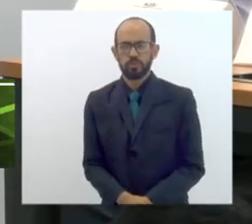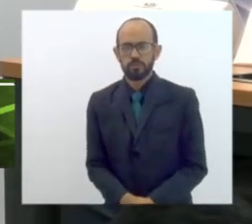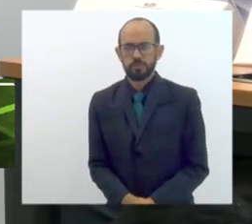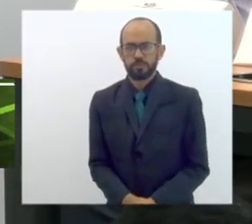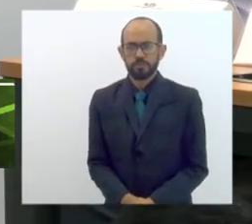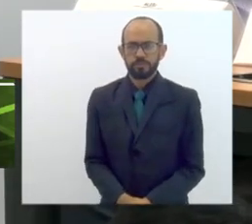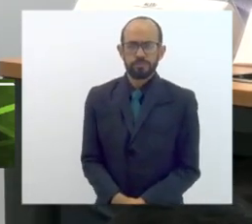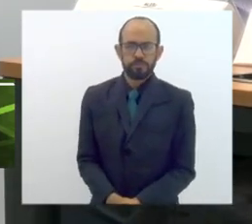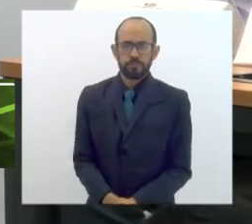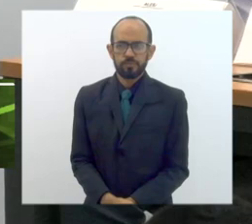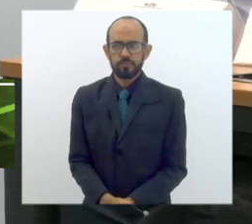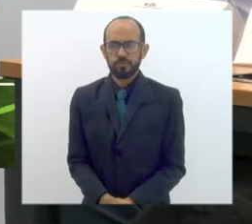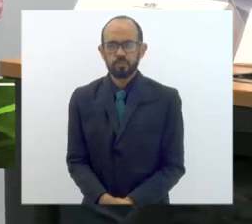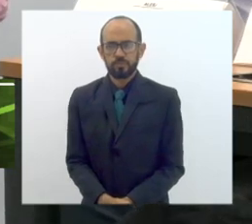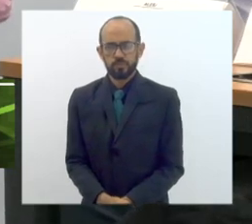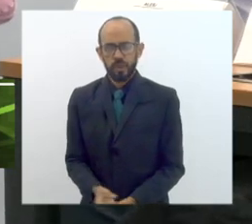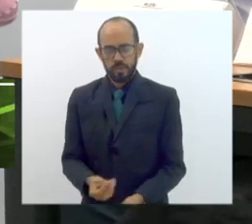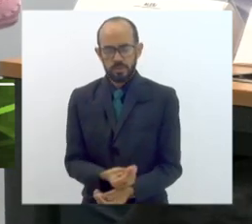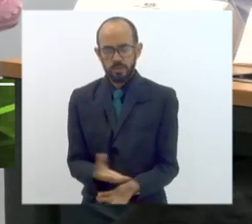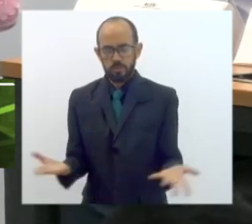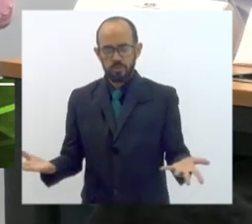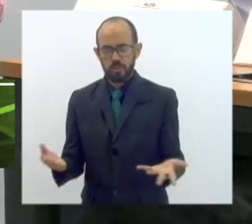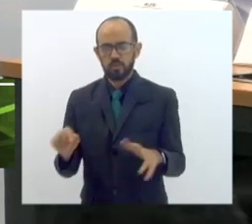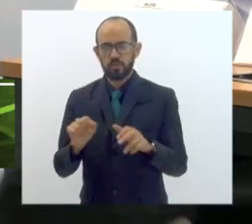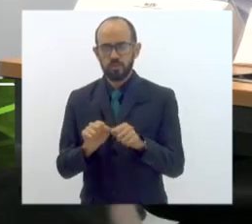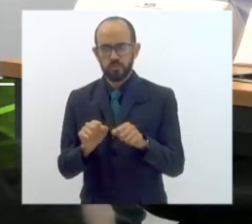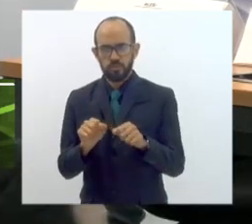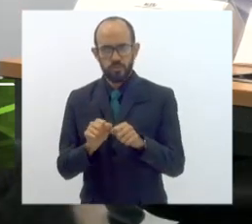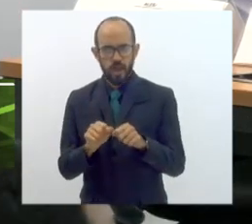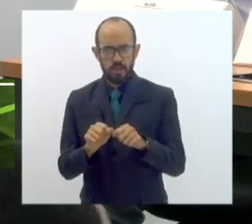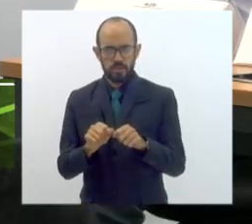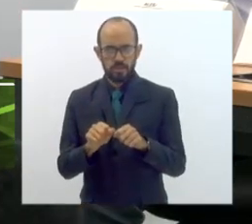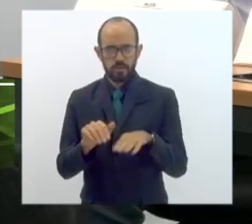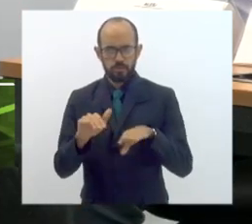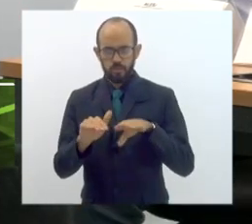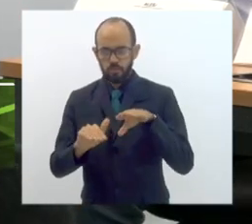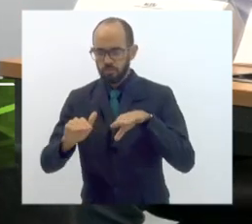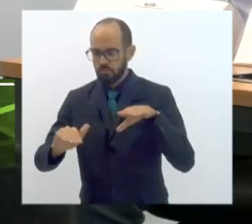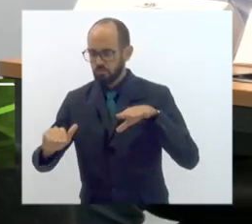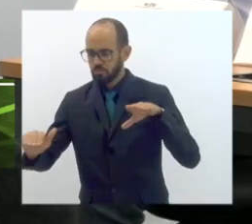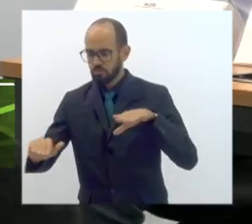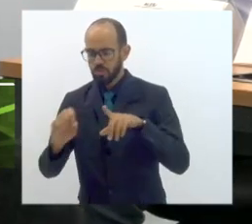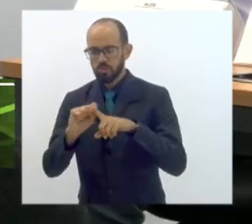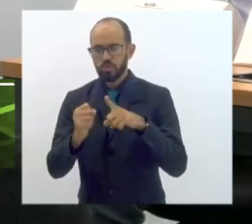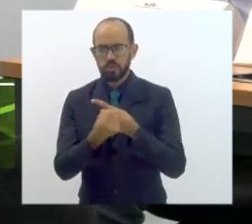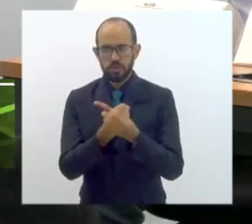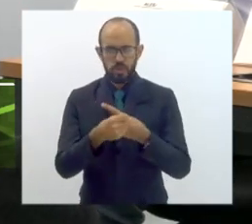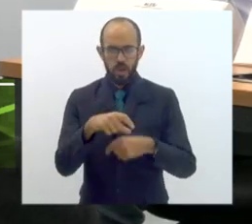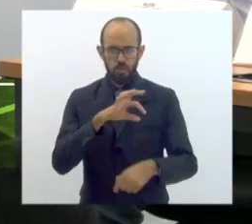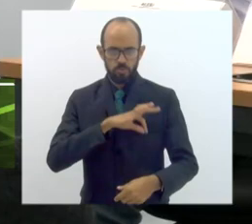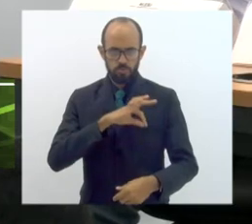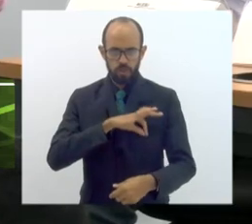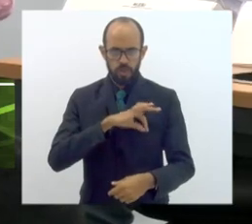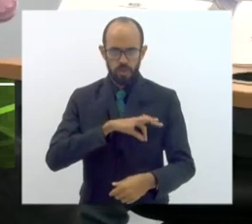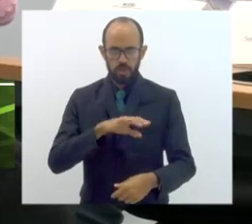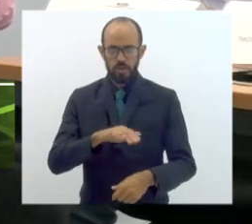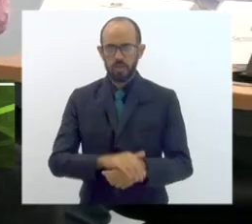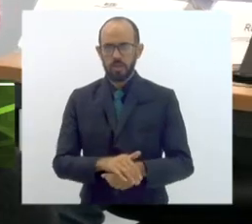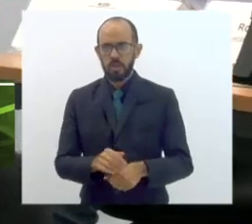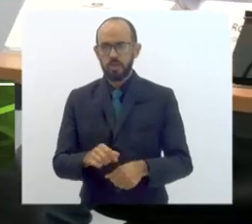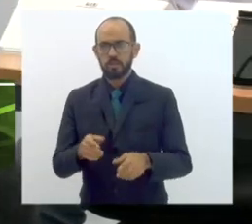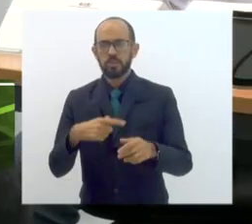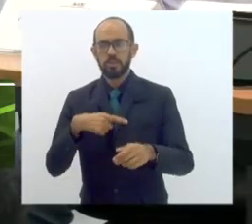A distribuição é feita para manutenção por renda per capita, né? Isso foi pactuado. Nós temos ali todos